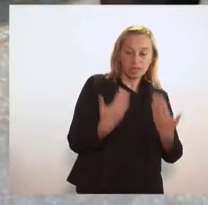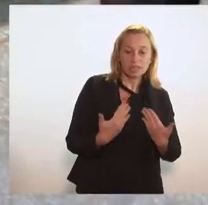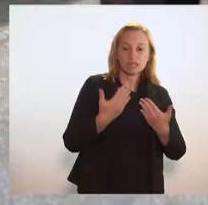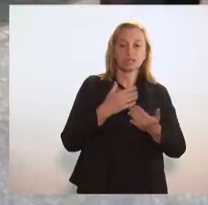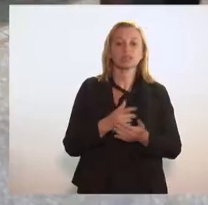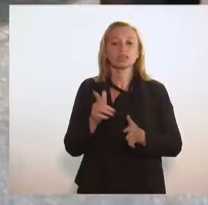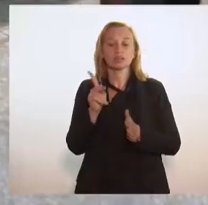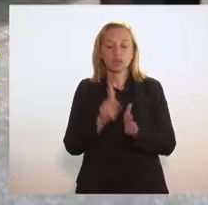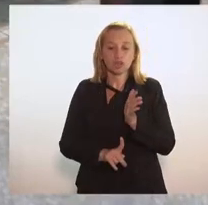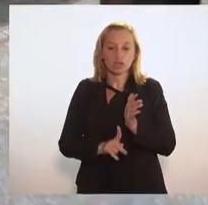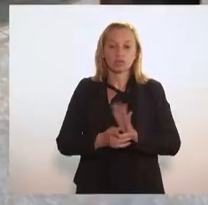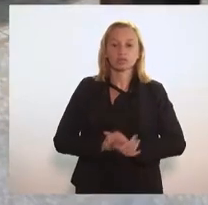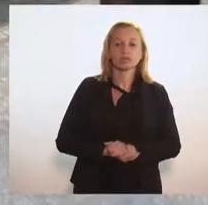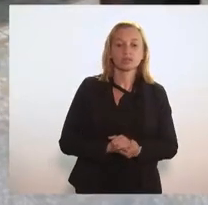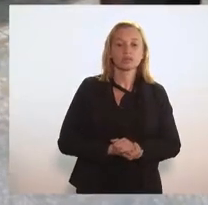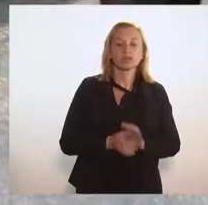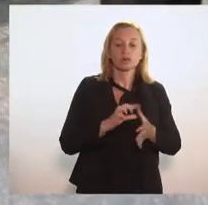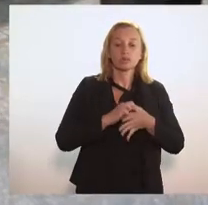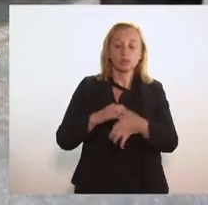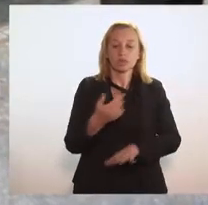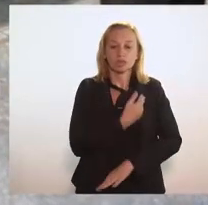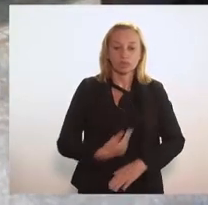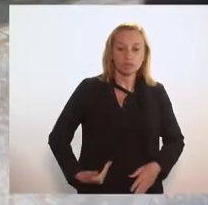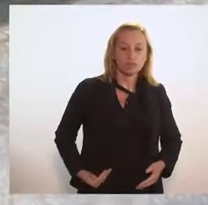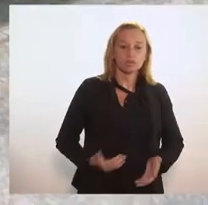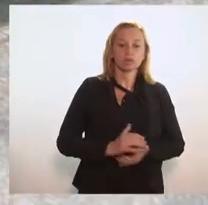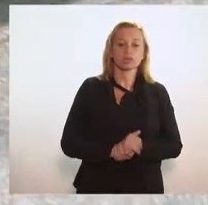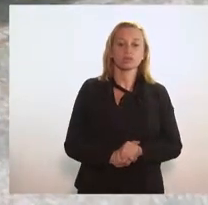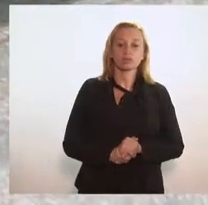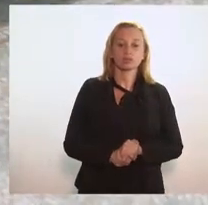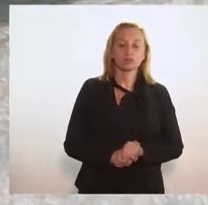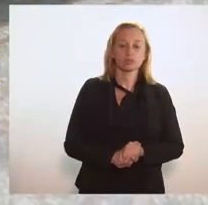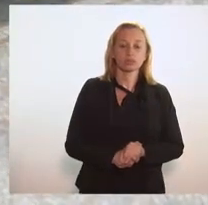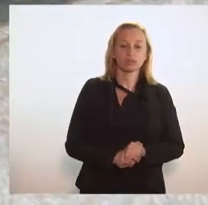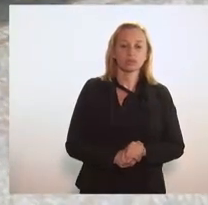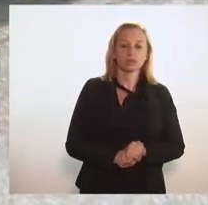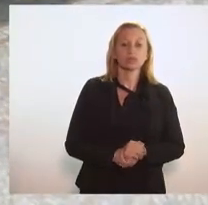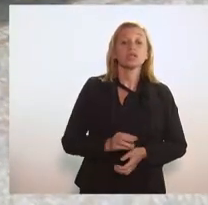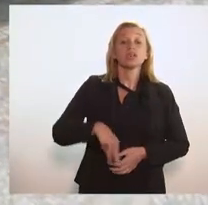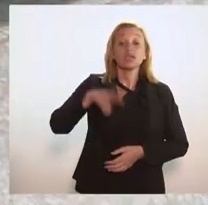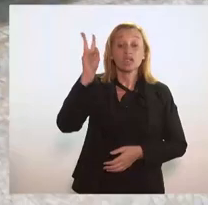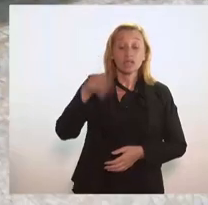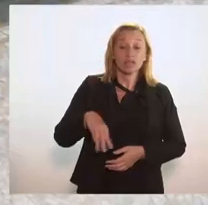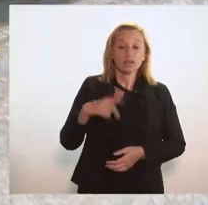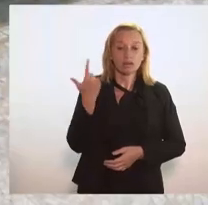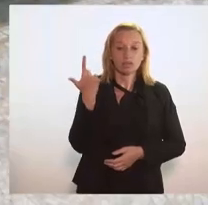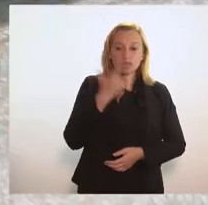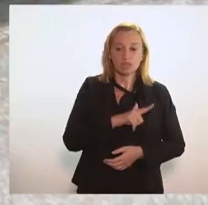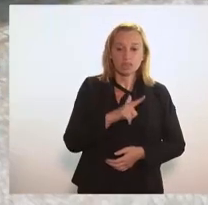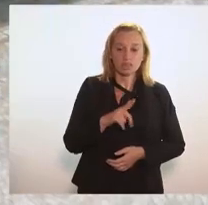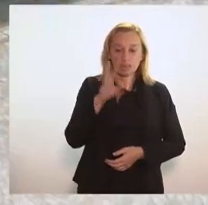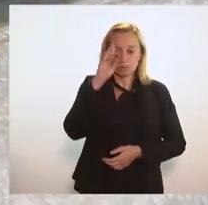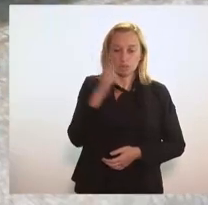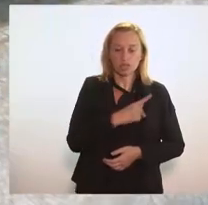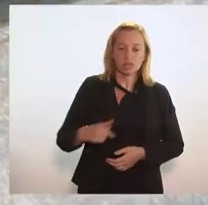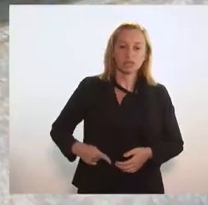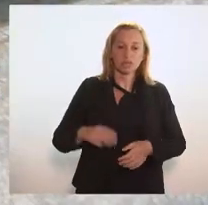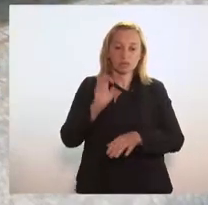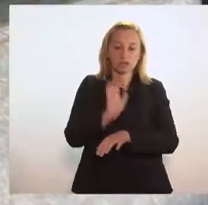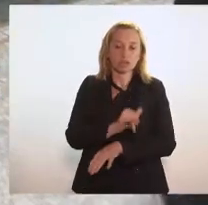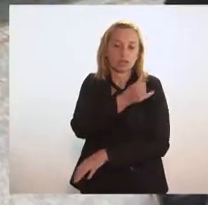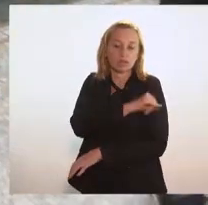esse projeto e o líder de governo passar no consenso Quem vai ganhar seu presidente é o estado do Rio de Janeiro